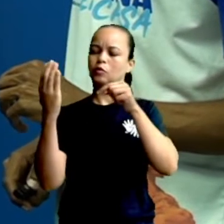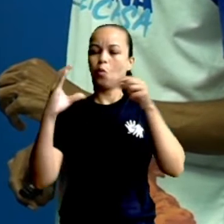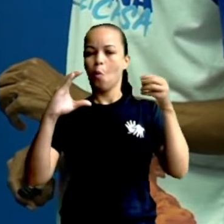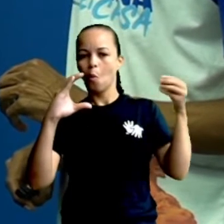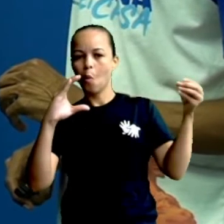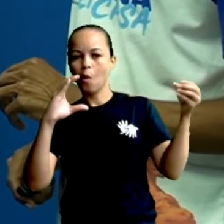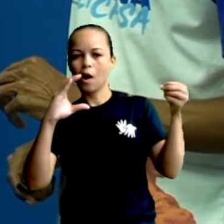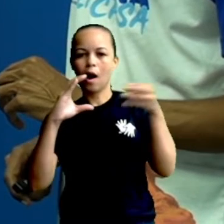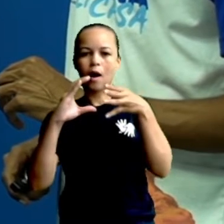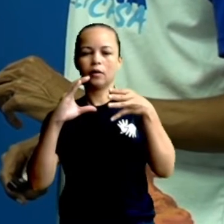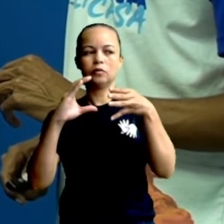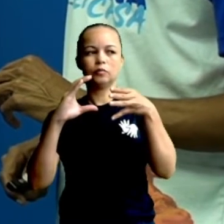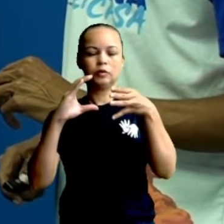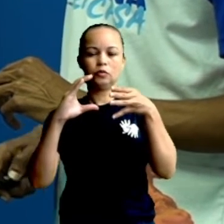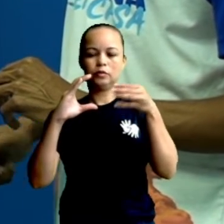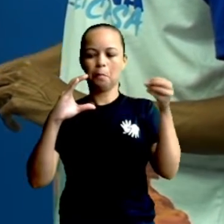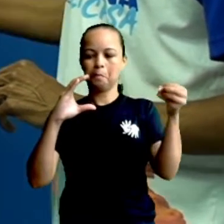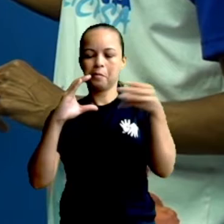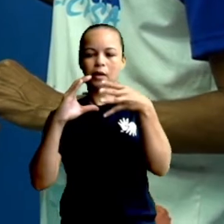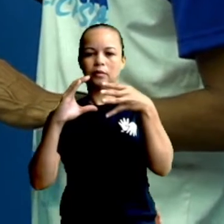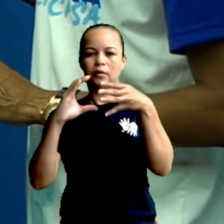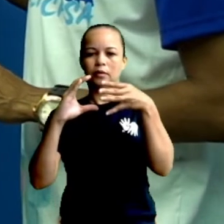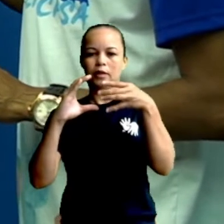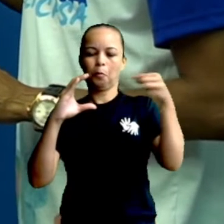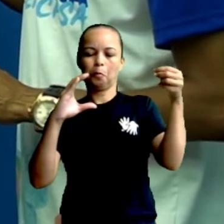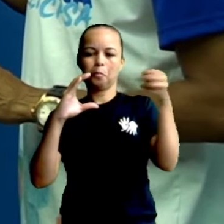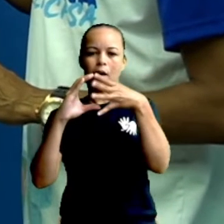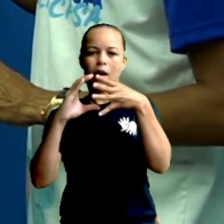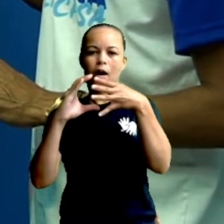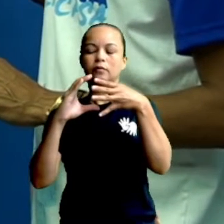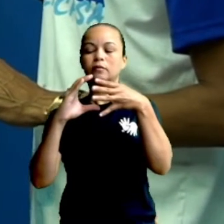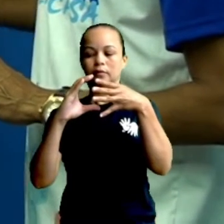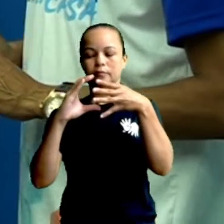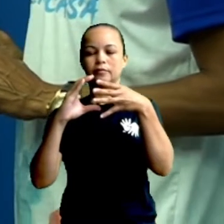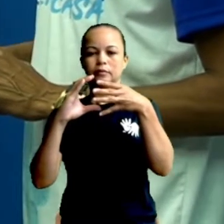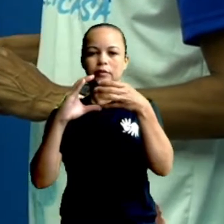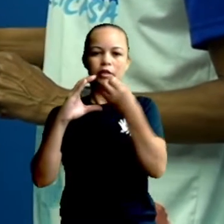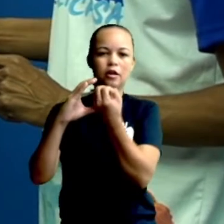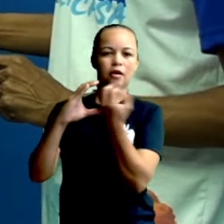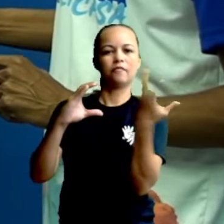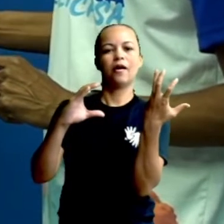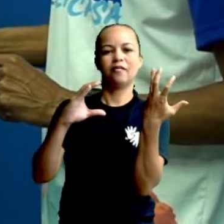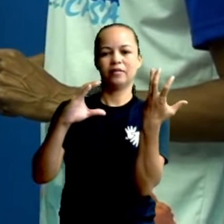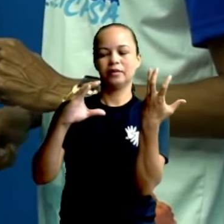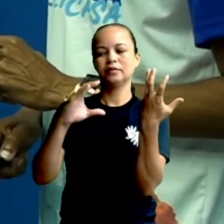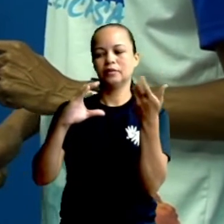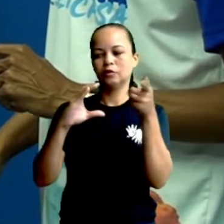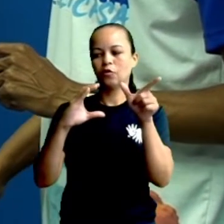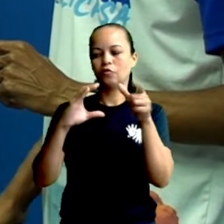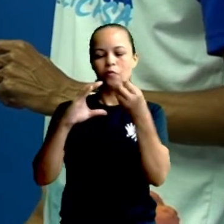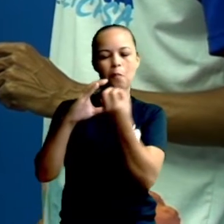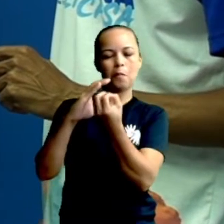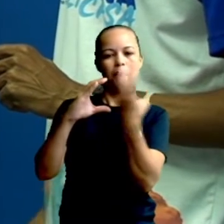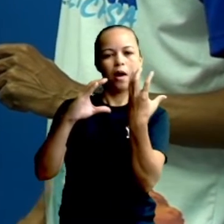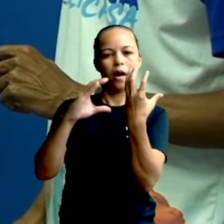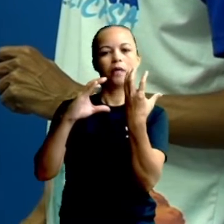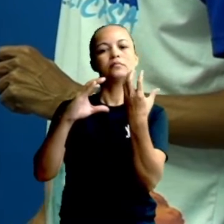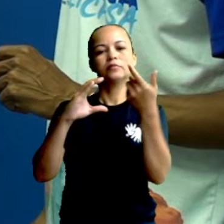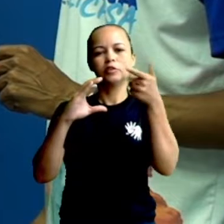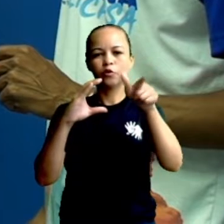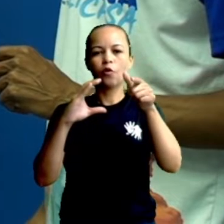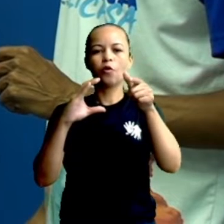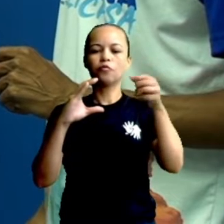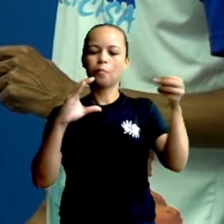bater no espelho, bate, tá? E vai refletir. Vai refletir passando pelo